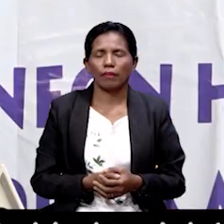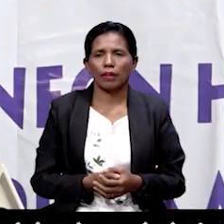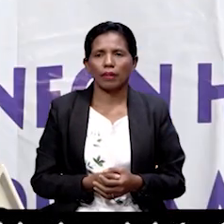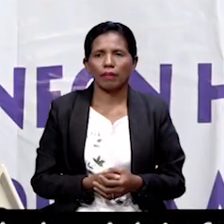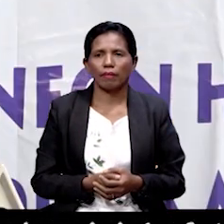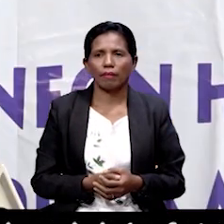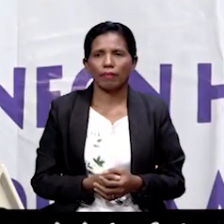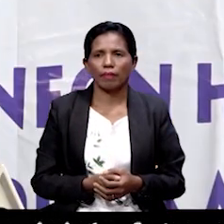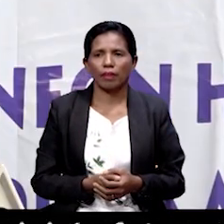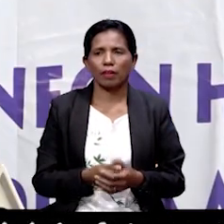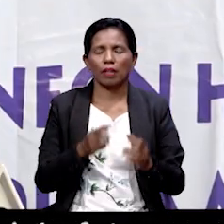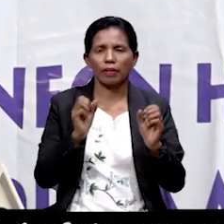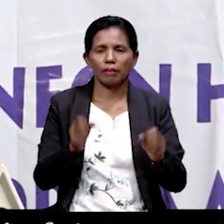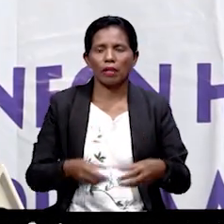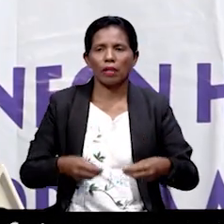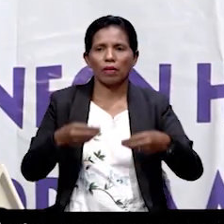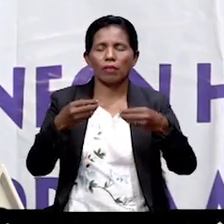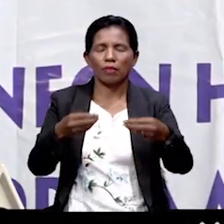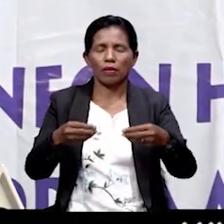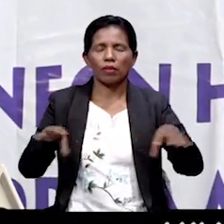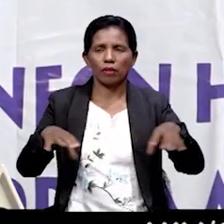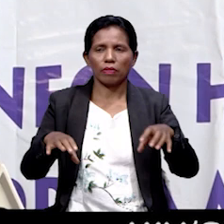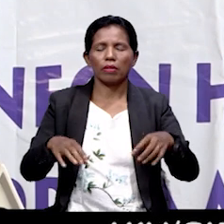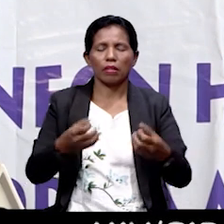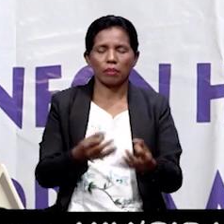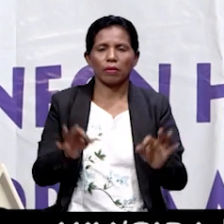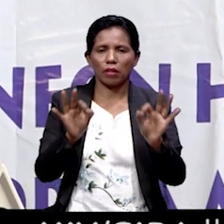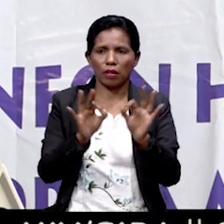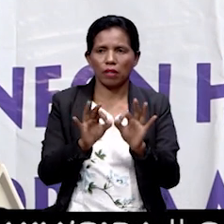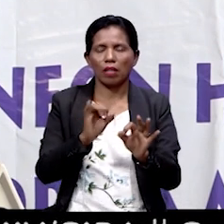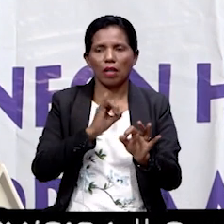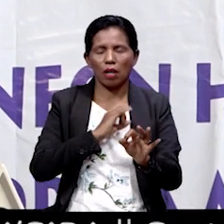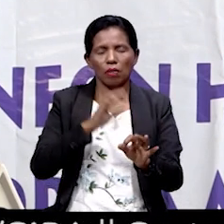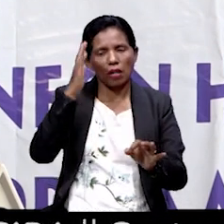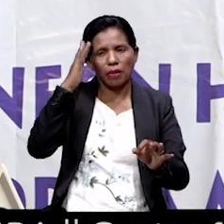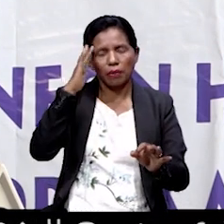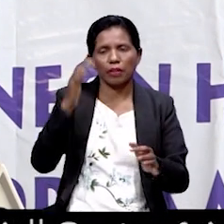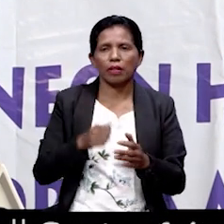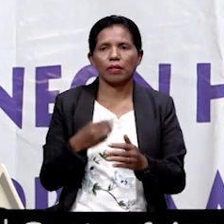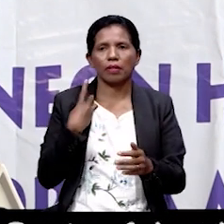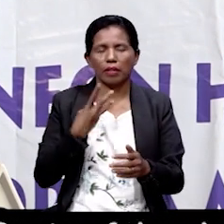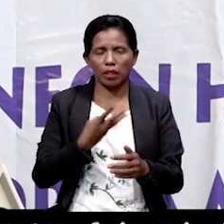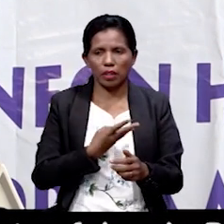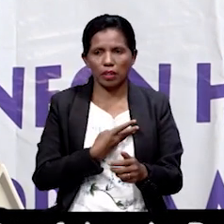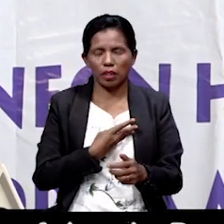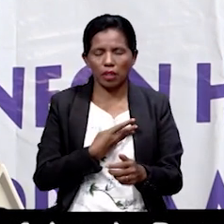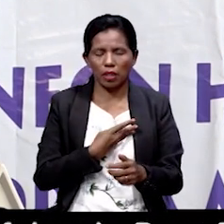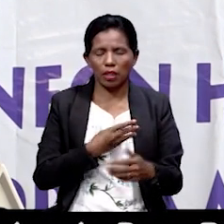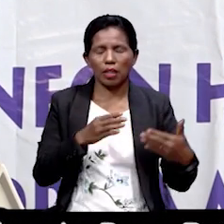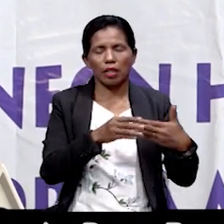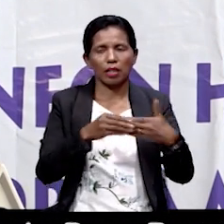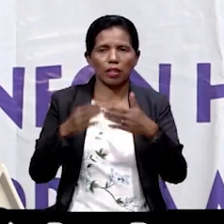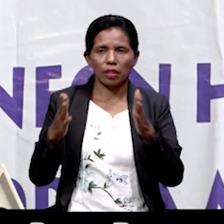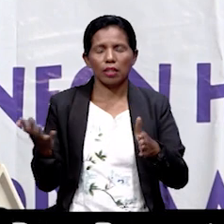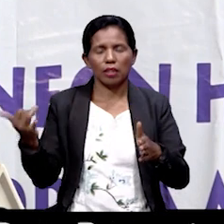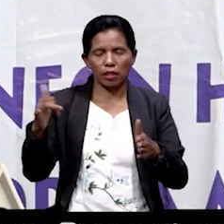era atuvele fo service ne be maka reciprocal. Portanto, hau ne ga taka ita nia na yulon sira, sira